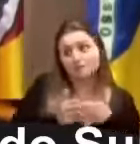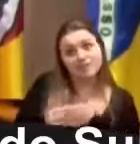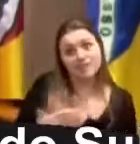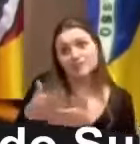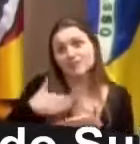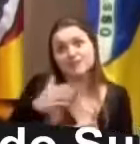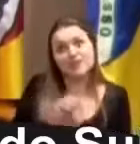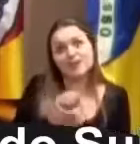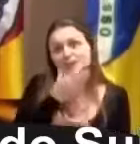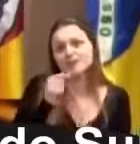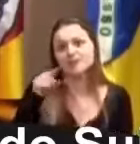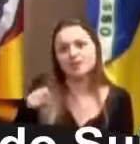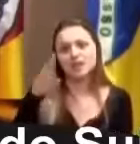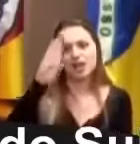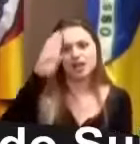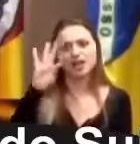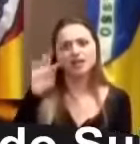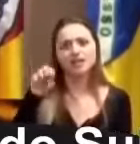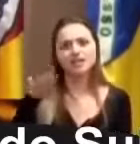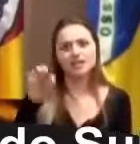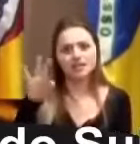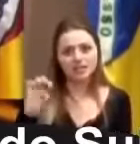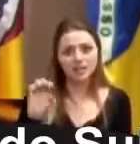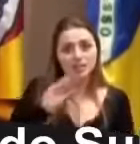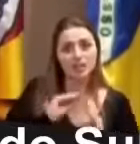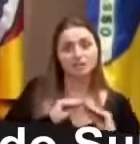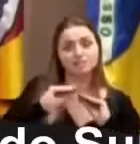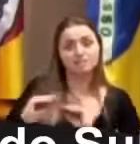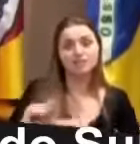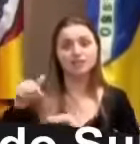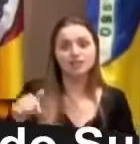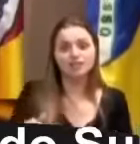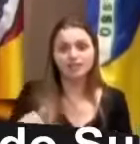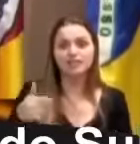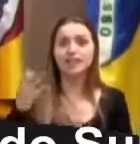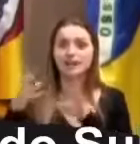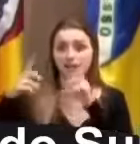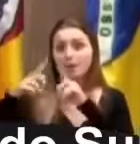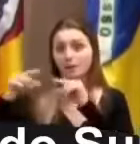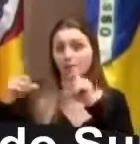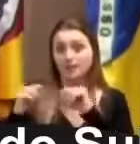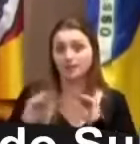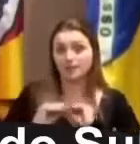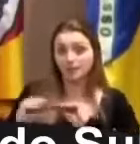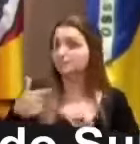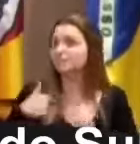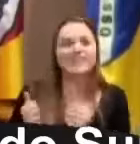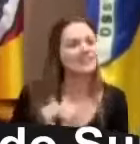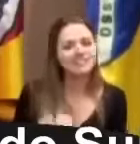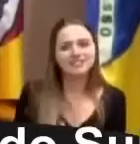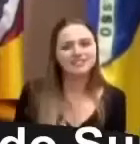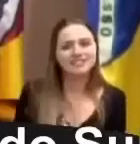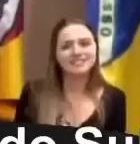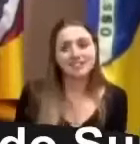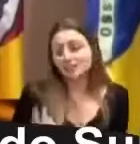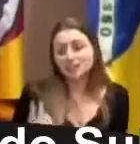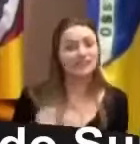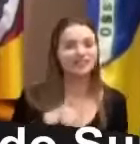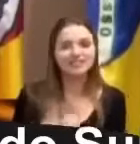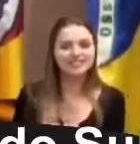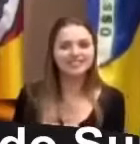meu marido, que ele é um tenente, ele foi transferido para cá, estava em Brasília, foi transferido, estou junto.